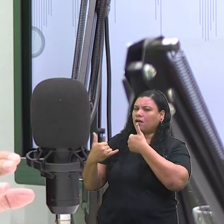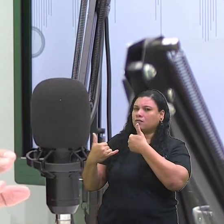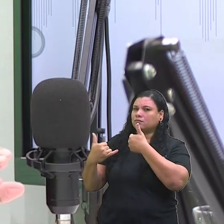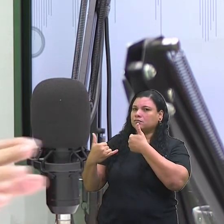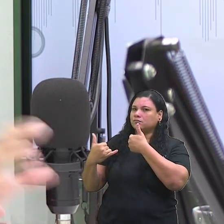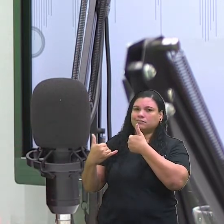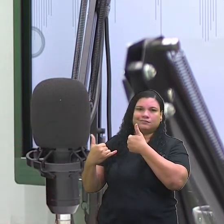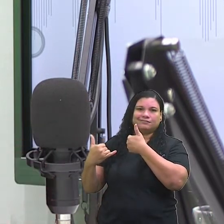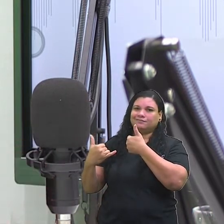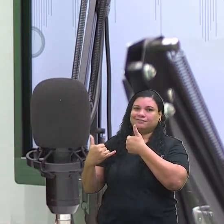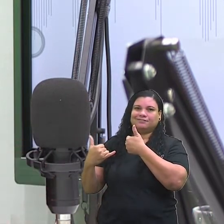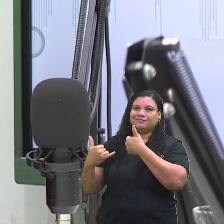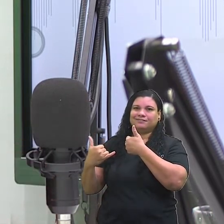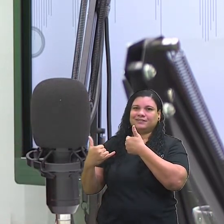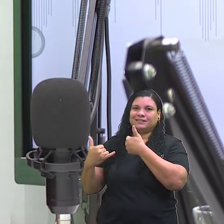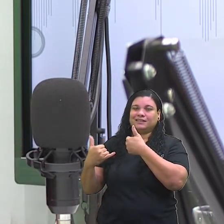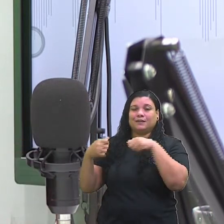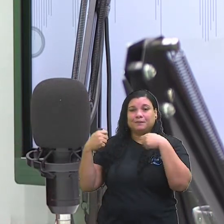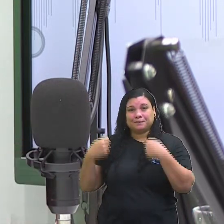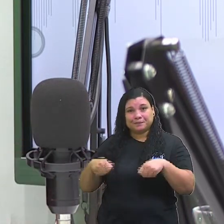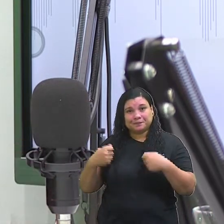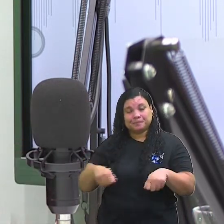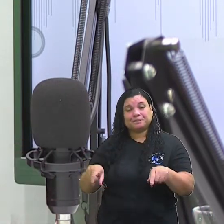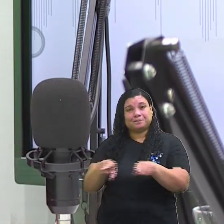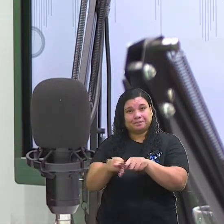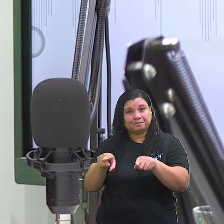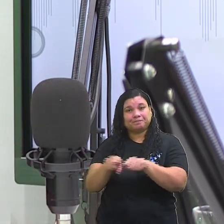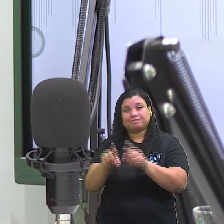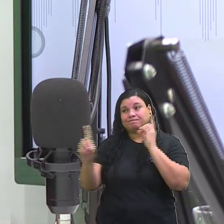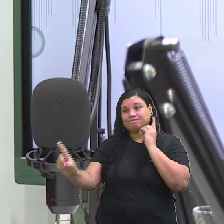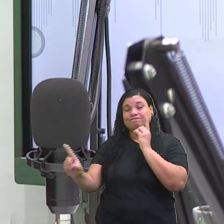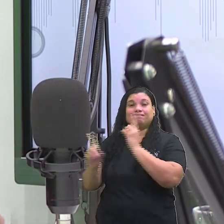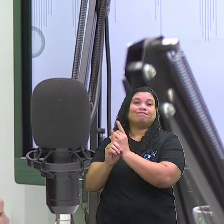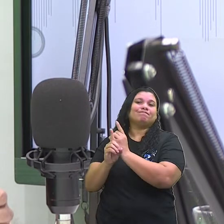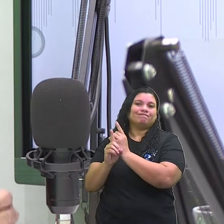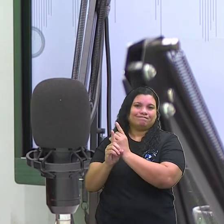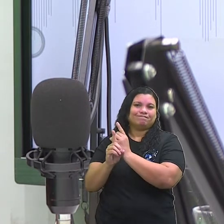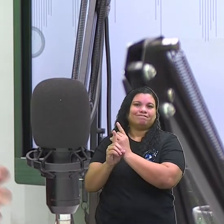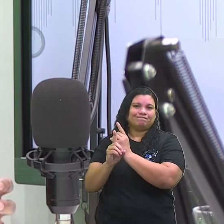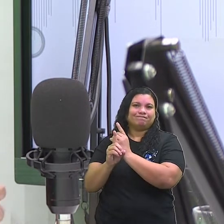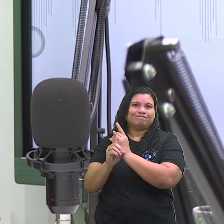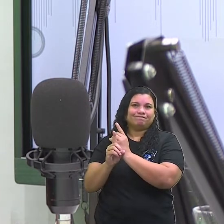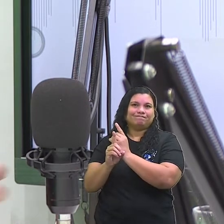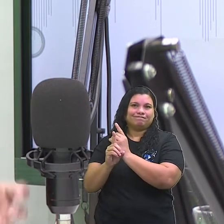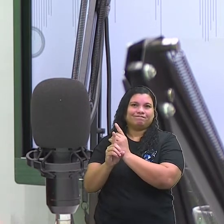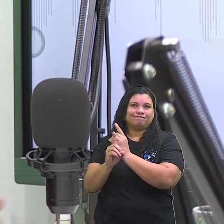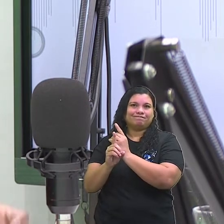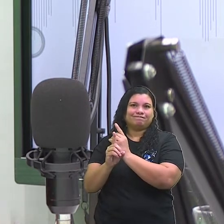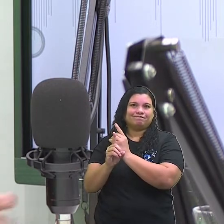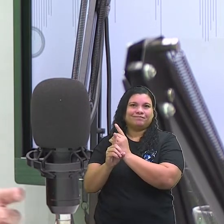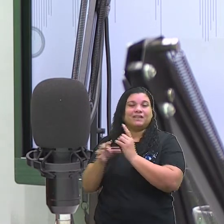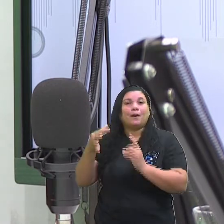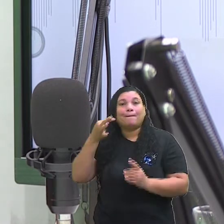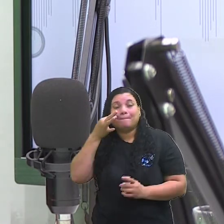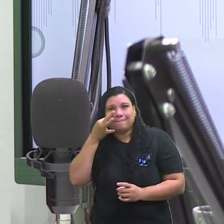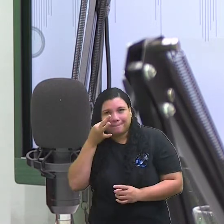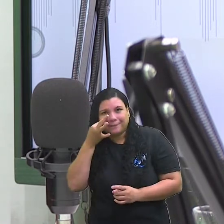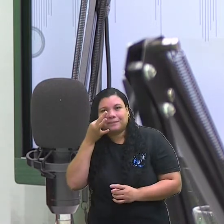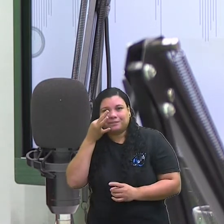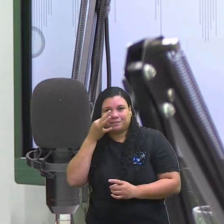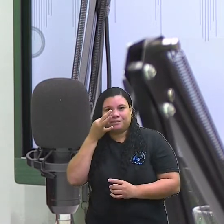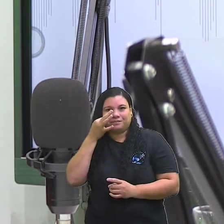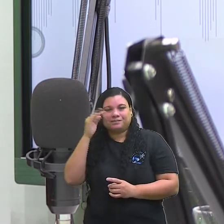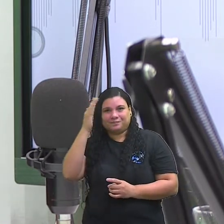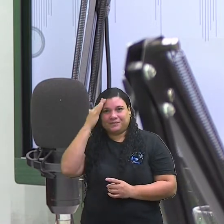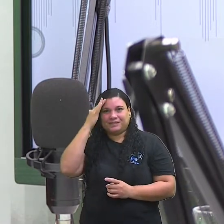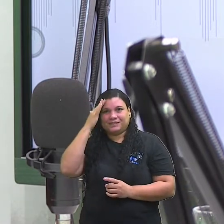desligar o celular. Hoje as pessoas já chegam a um lugar, chegam a um restaurante ao qual a família foi para almoçar e